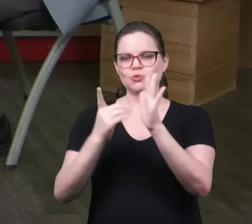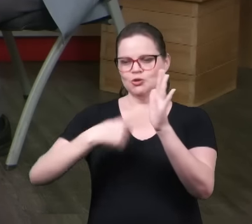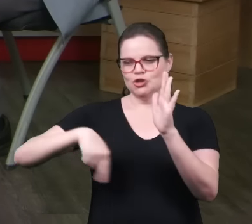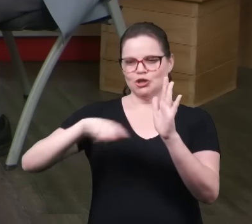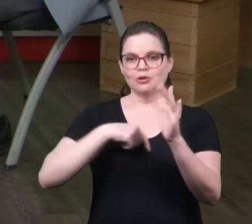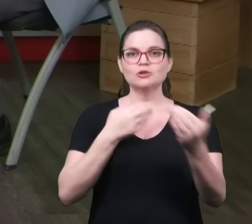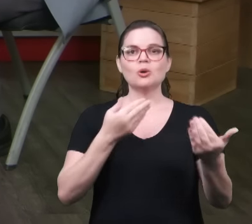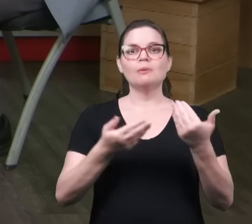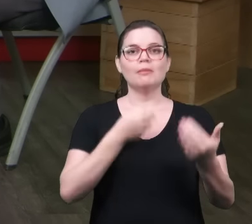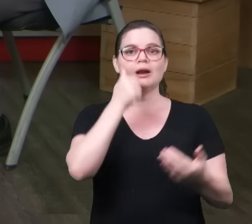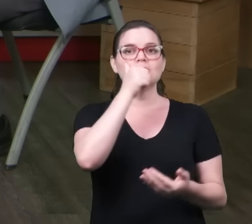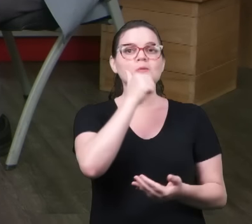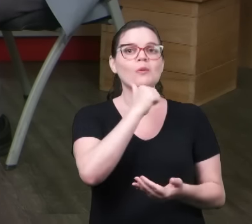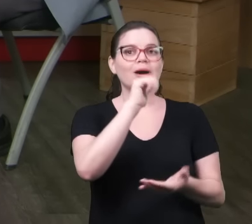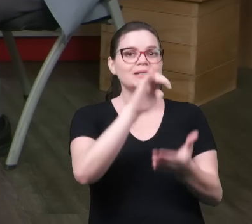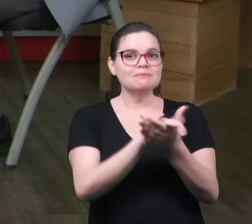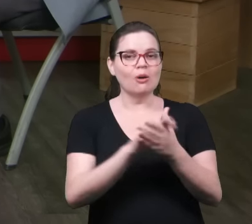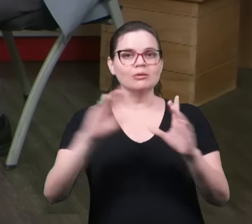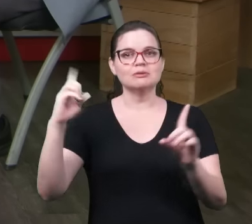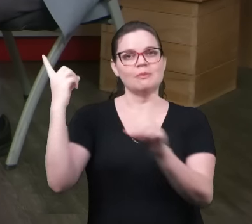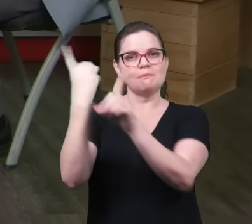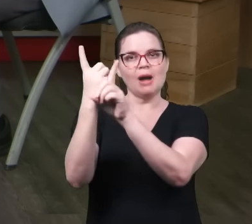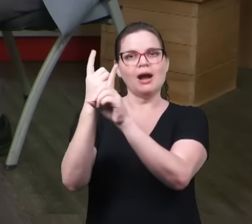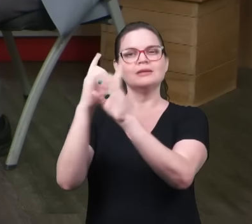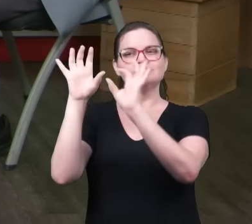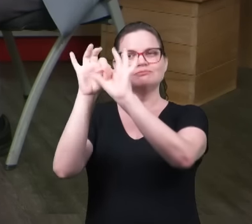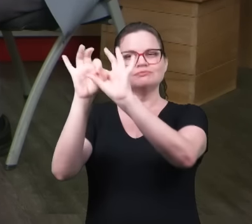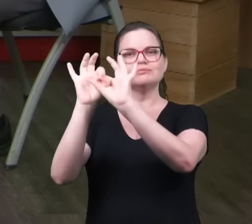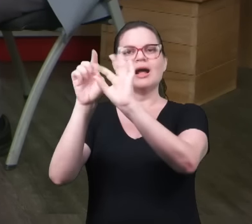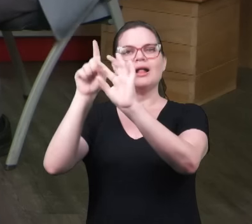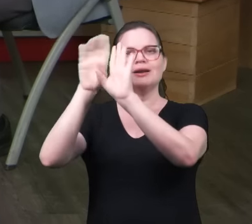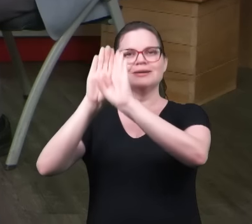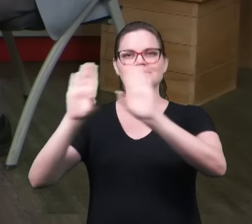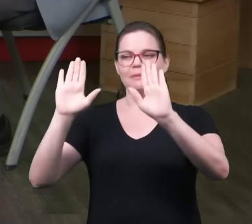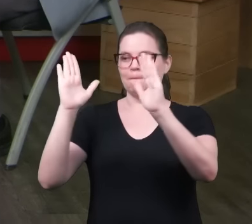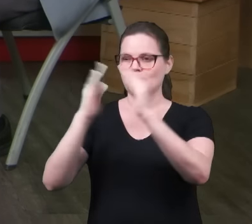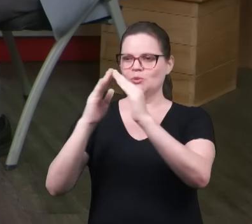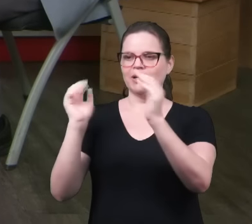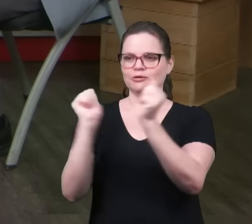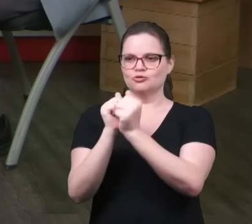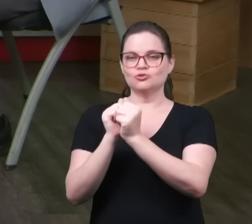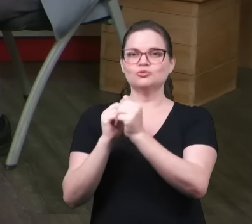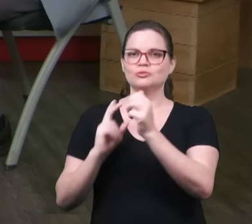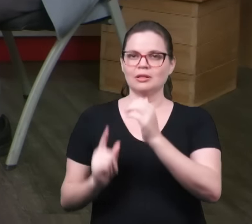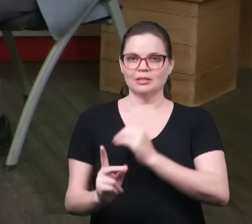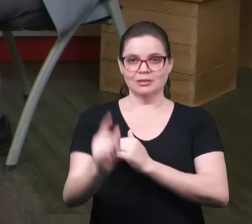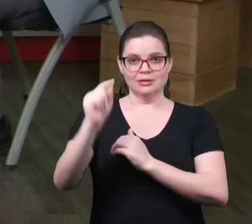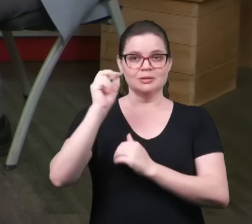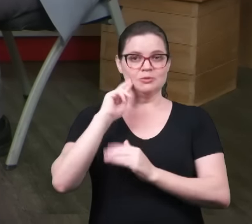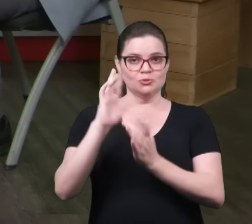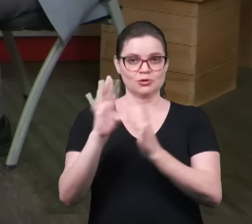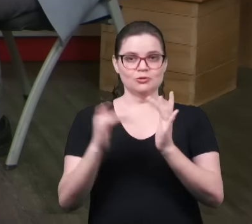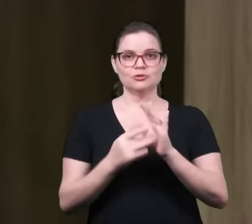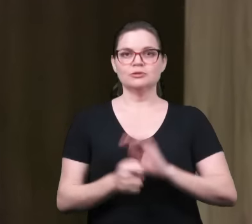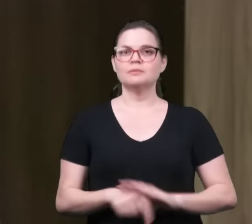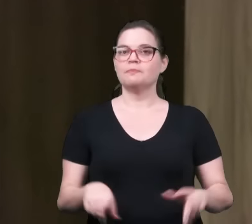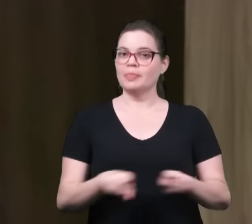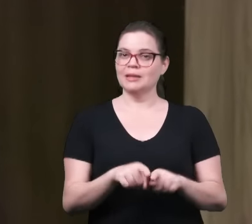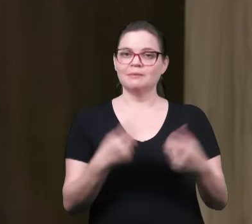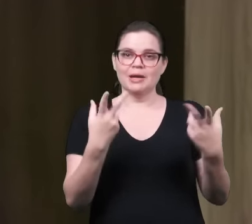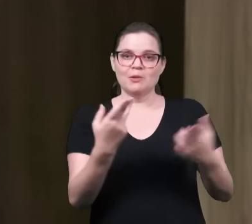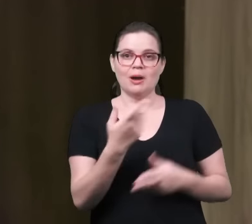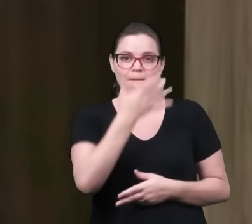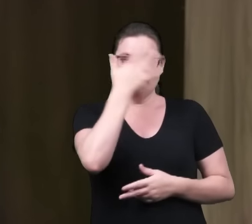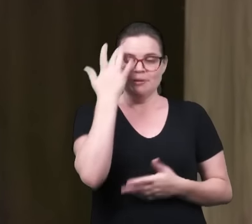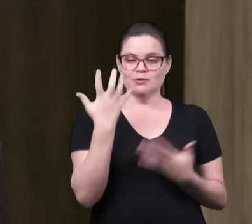Jesus, que vai morar com ele na eternidade. Você também falou da festa quando alguém aceita o Senhor,